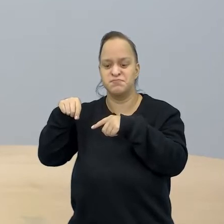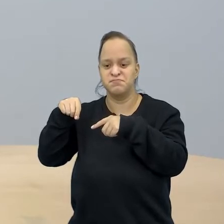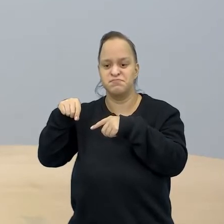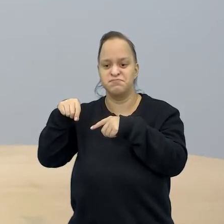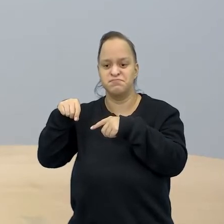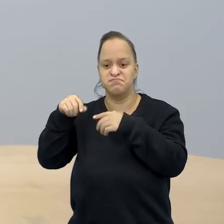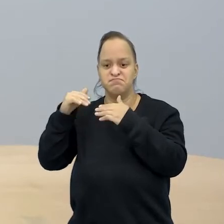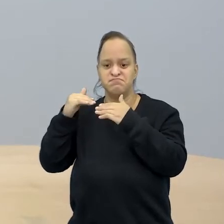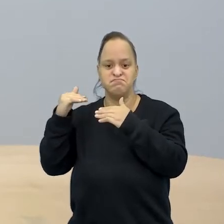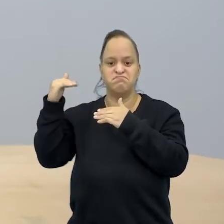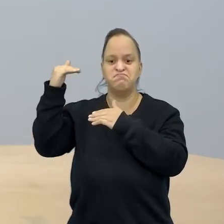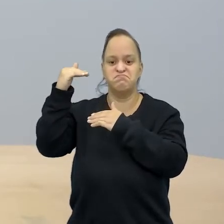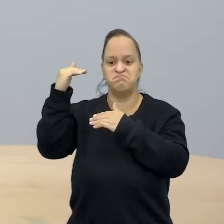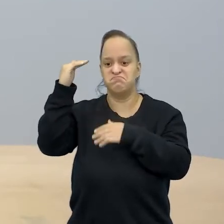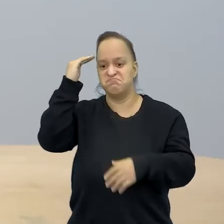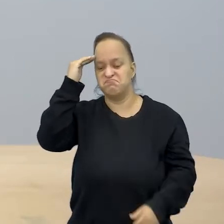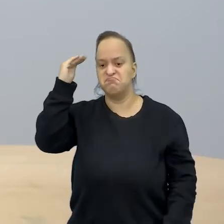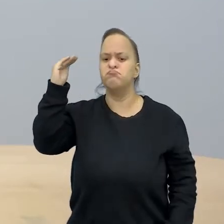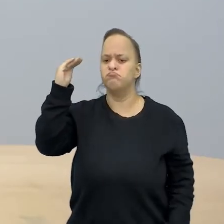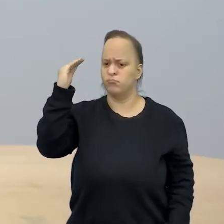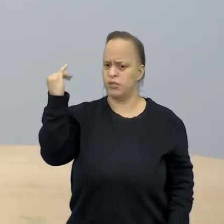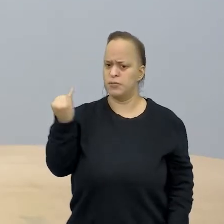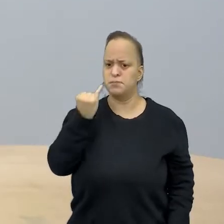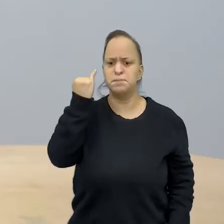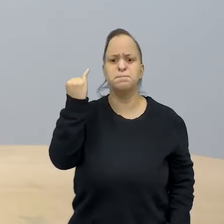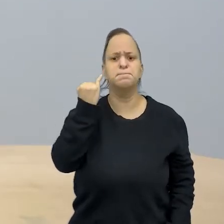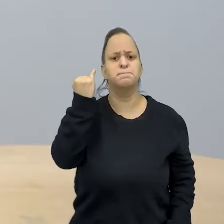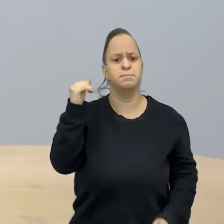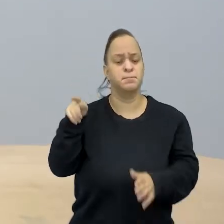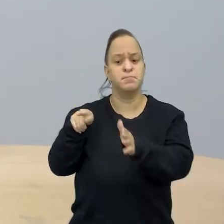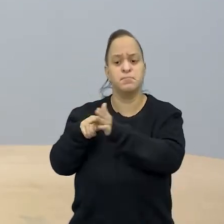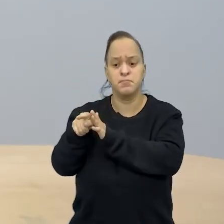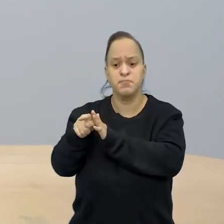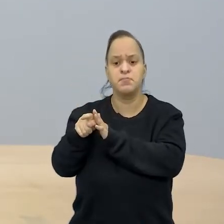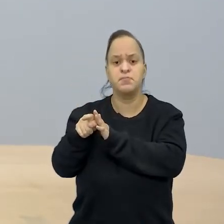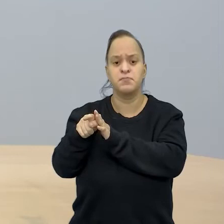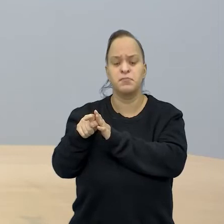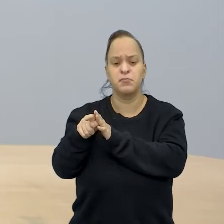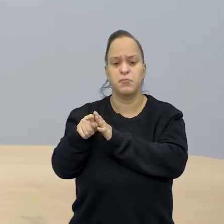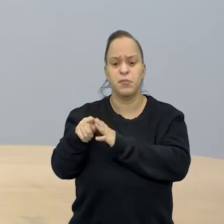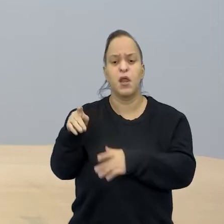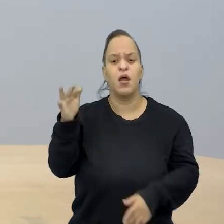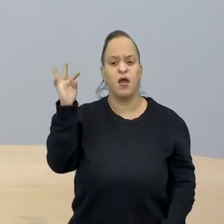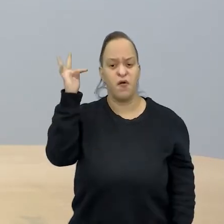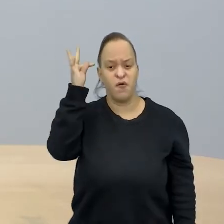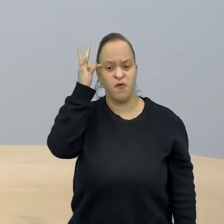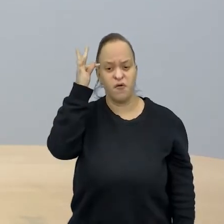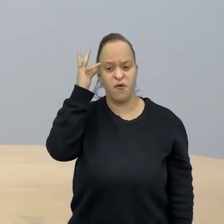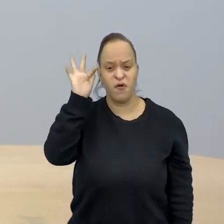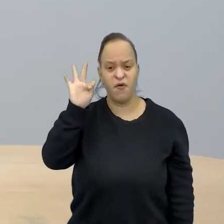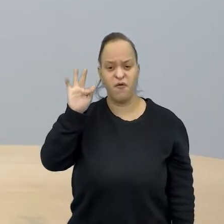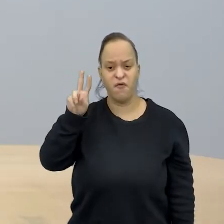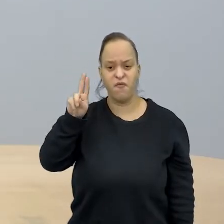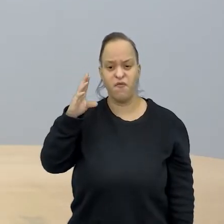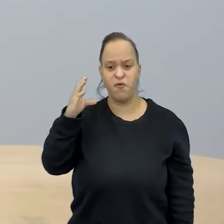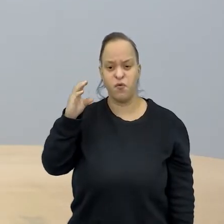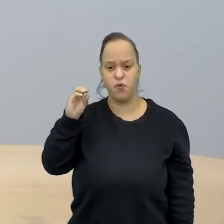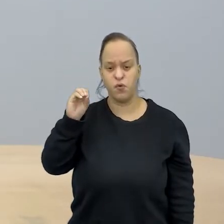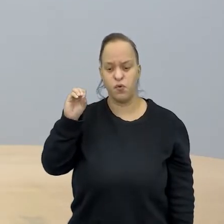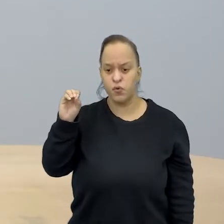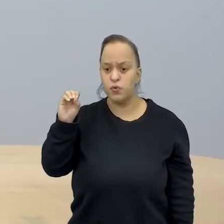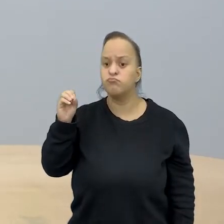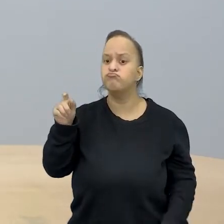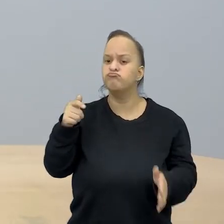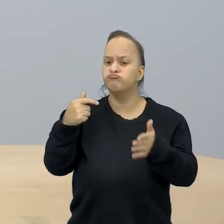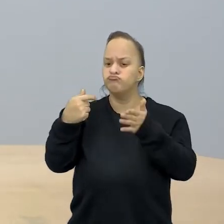da gente se fazer, né? E o Foucault se fez essa pergunta. No fundo, essa é a pergunta que guiou,